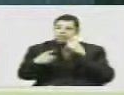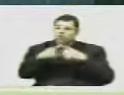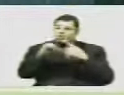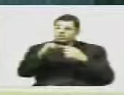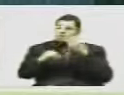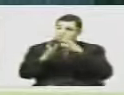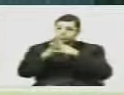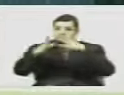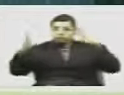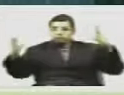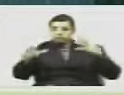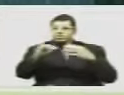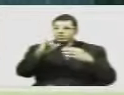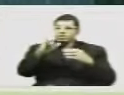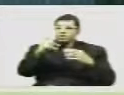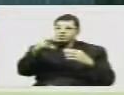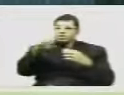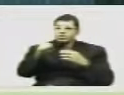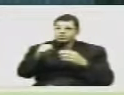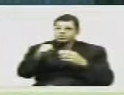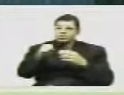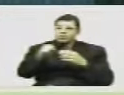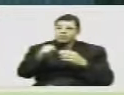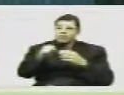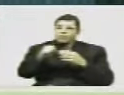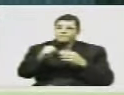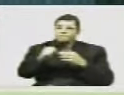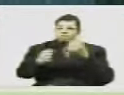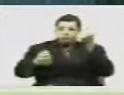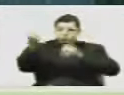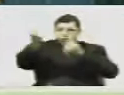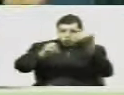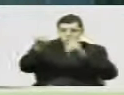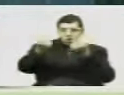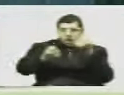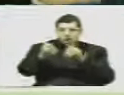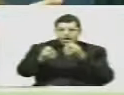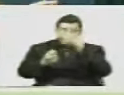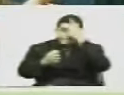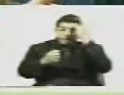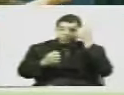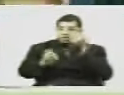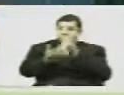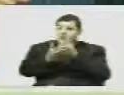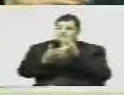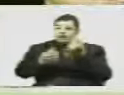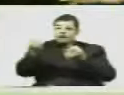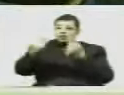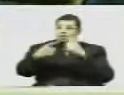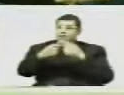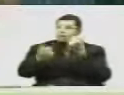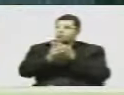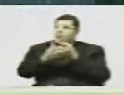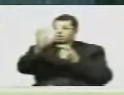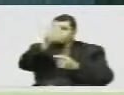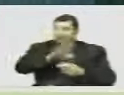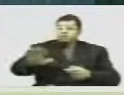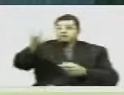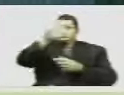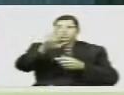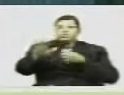se você aumentar o imposto do carro importado, o cidadão deixa de comprar carro importado e compra um carro